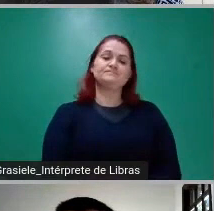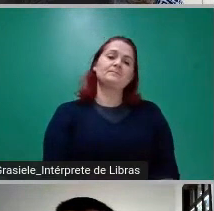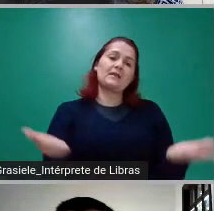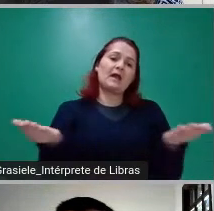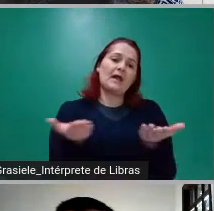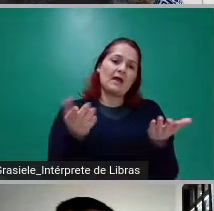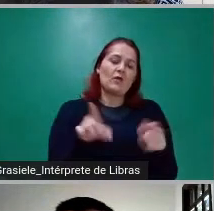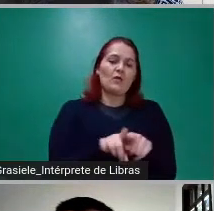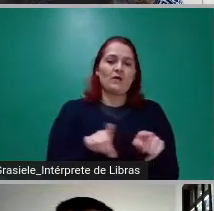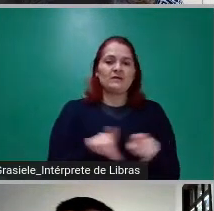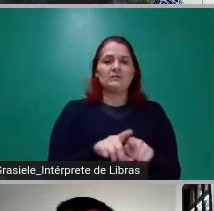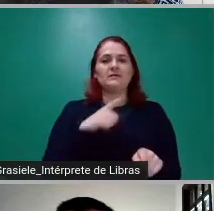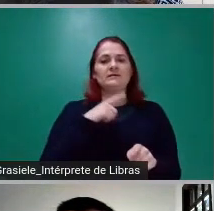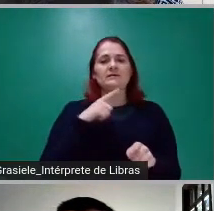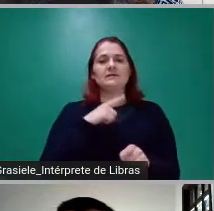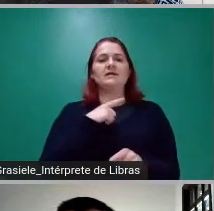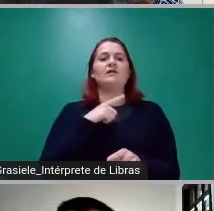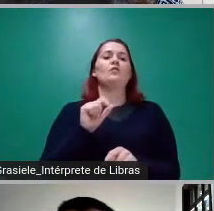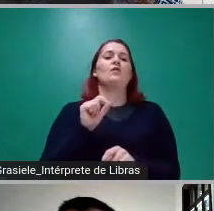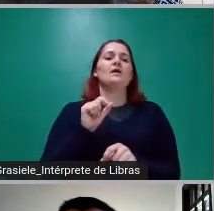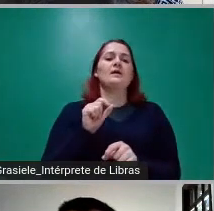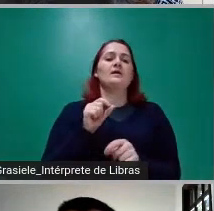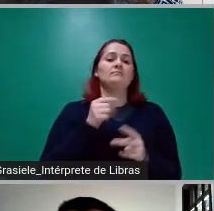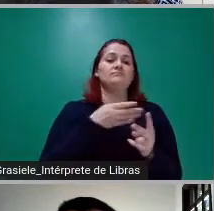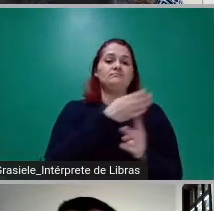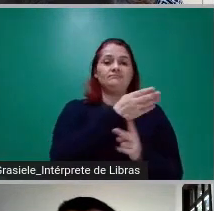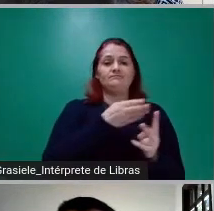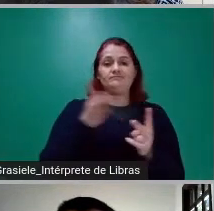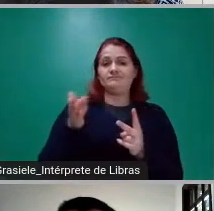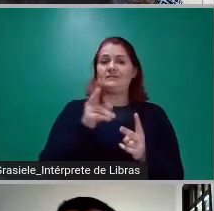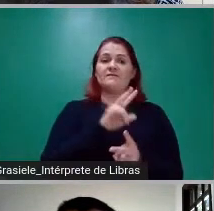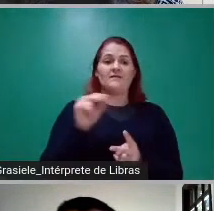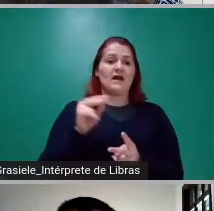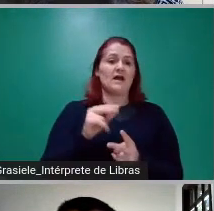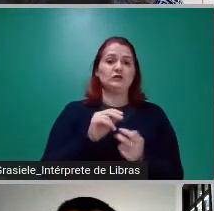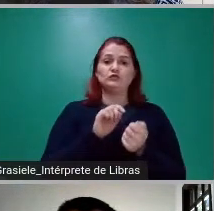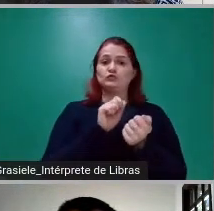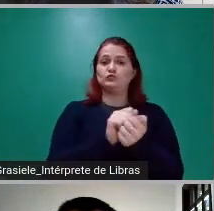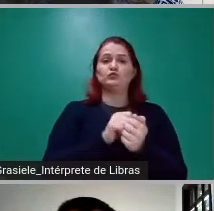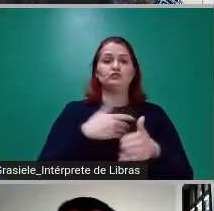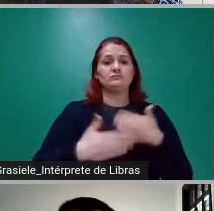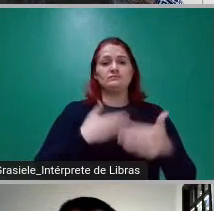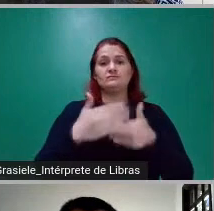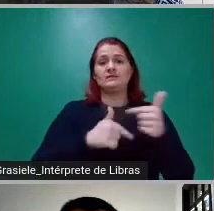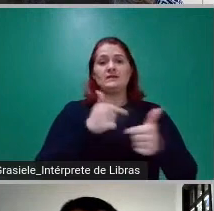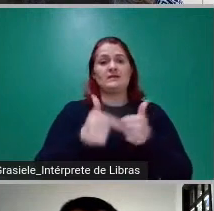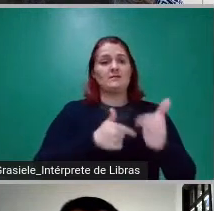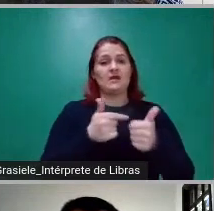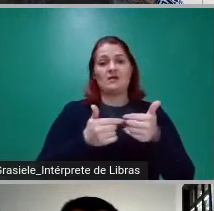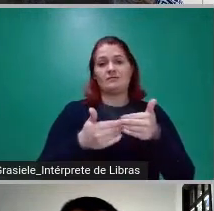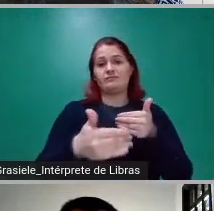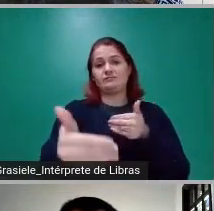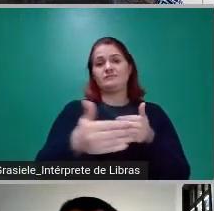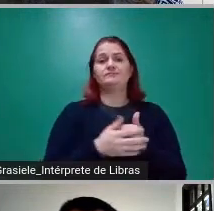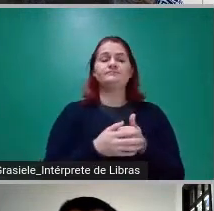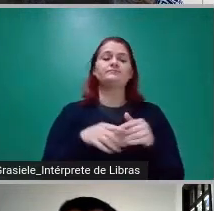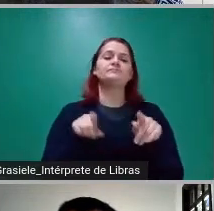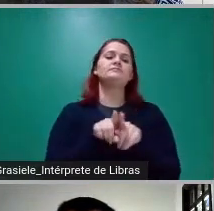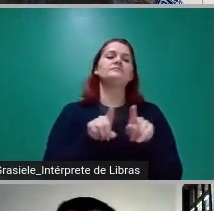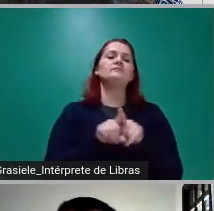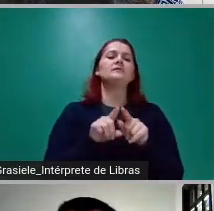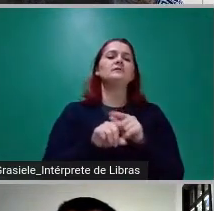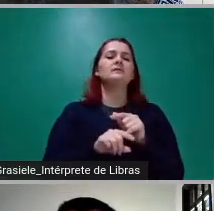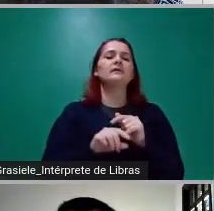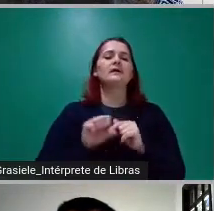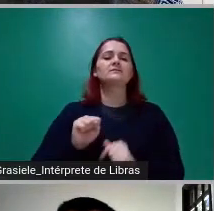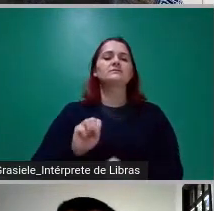que os dois instrumentos vão conviver lado a lado, aprofundando a situação como está posta. As operações de swap cambial, que são